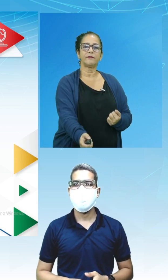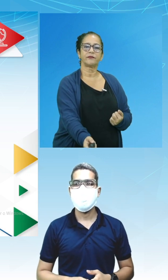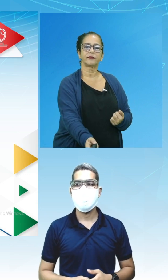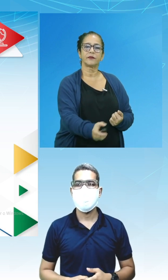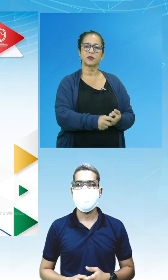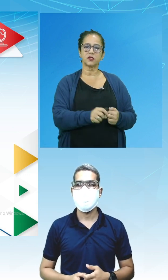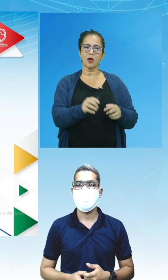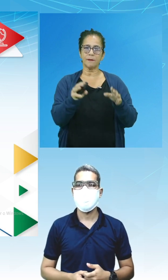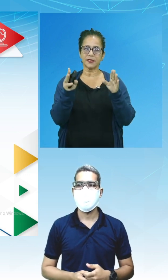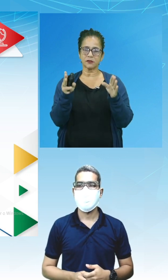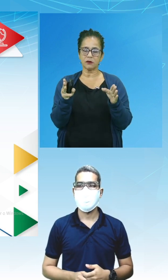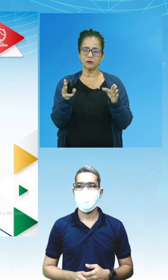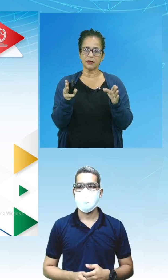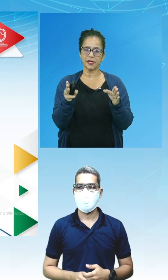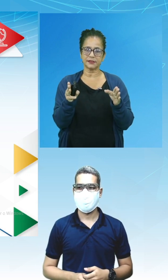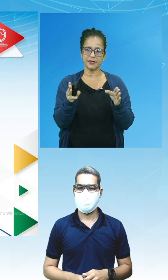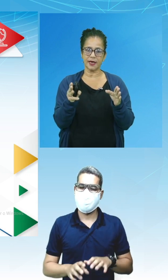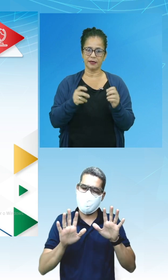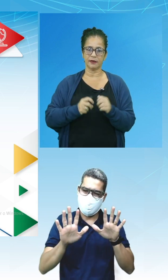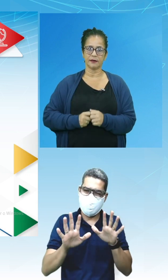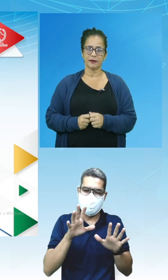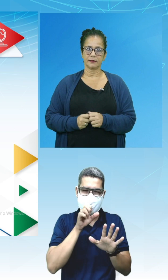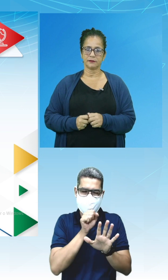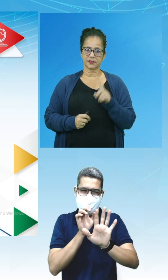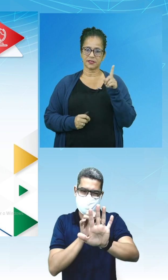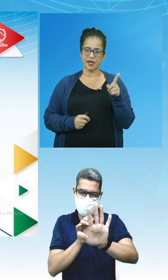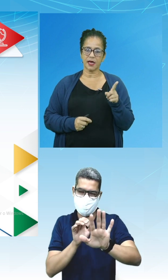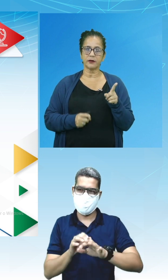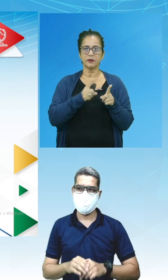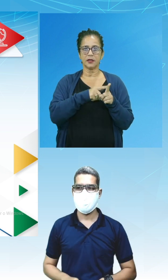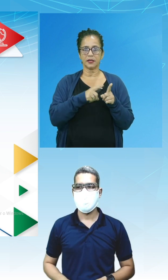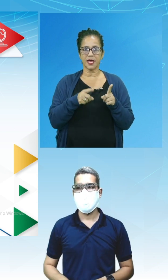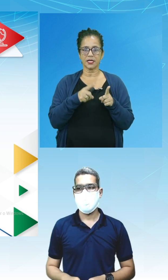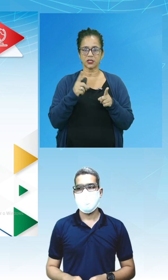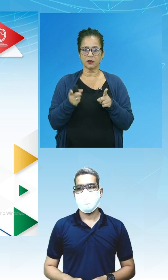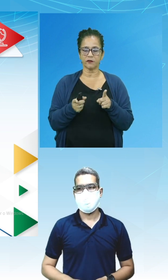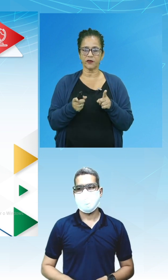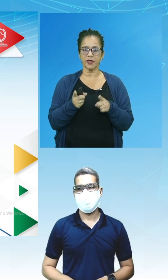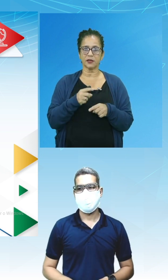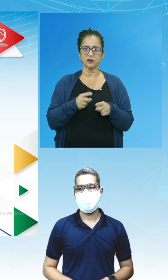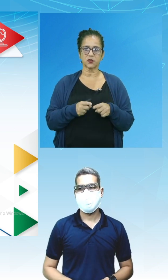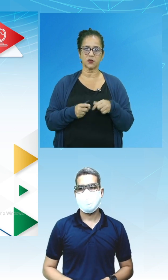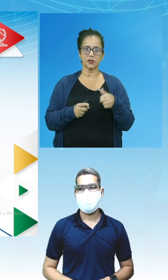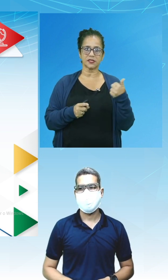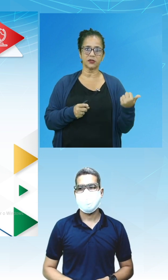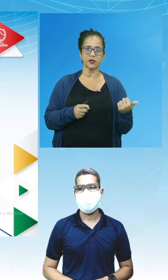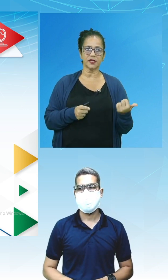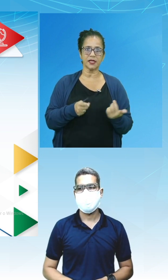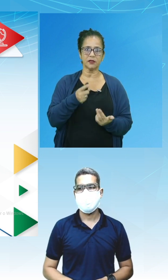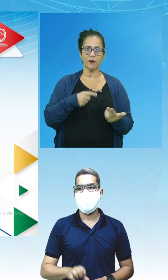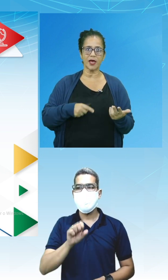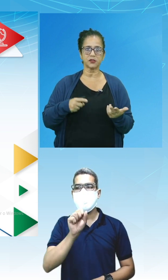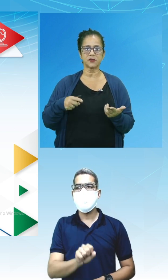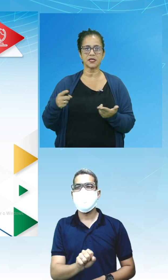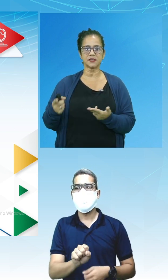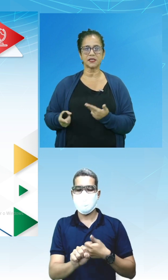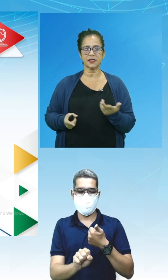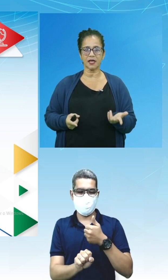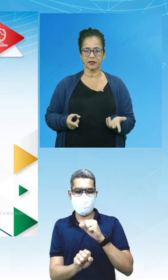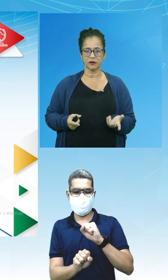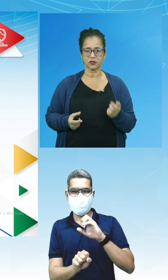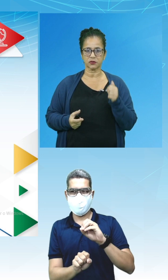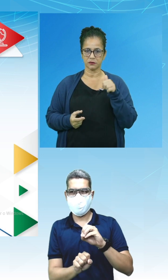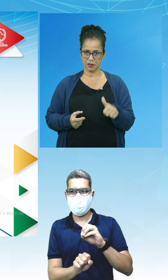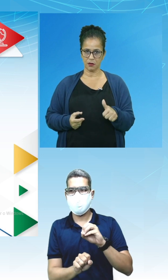Eita, só mais alguma olhadinha aí. 0, leste 90, ao sul a 180 e ao oeste